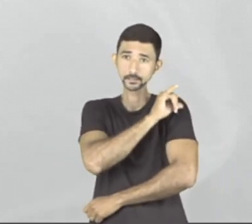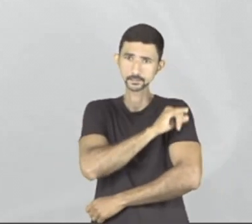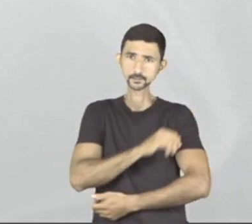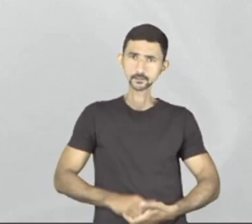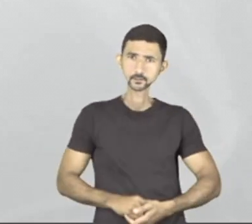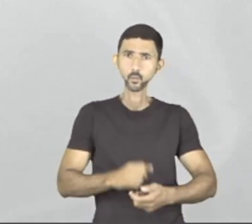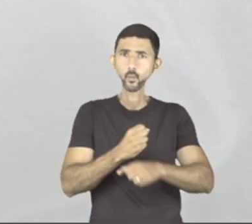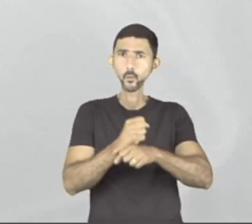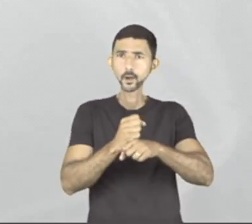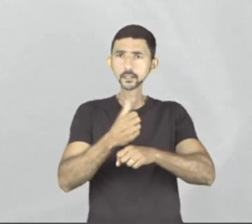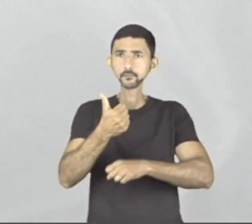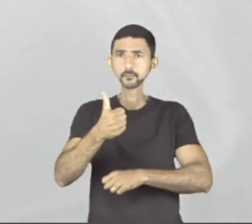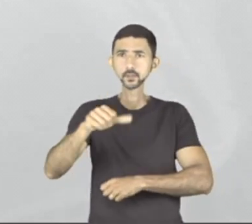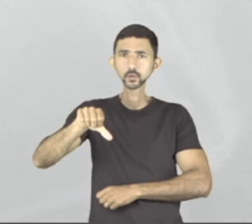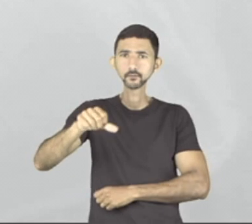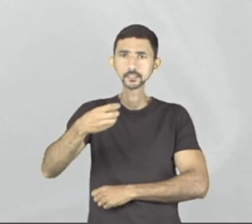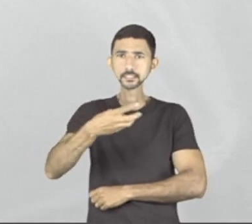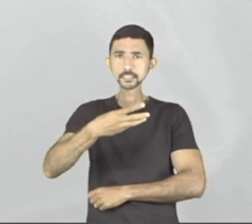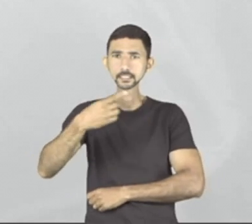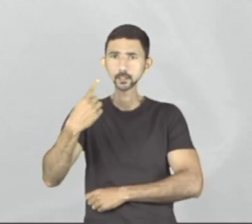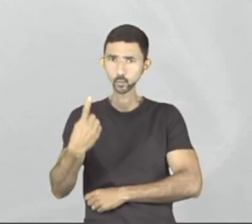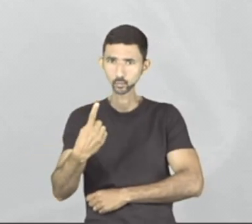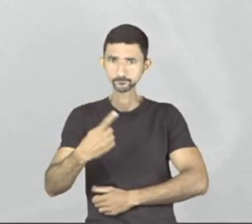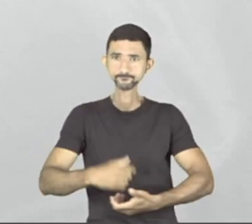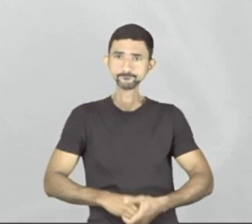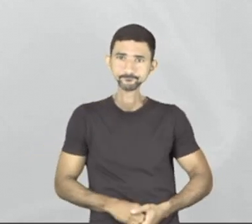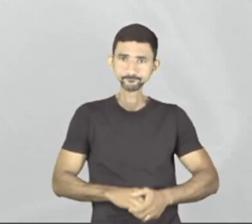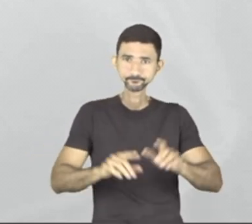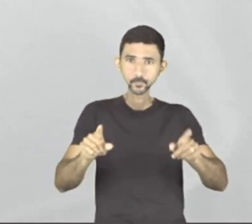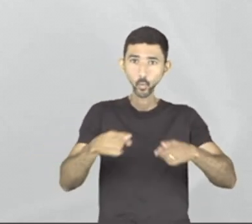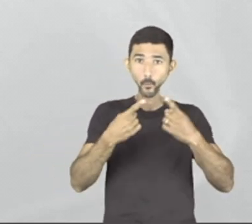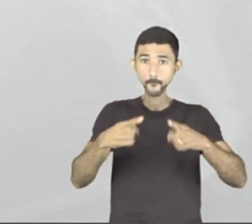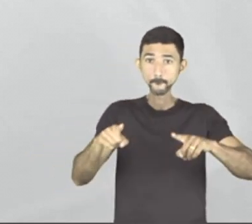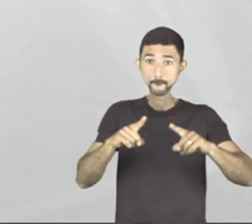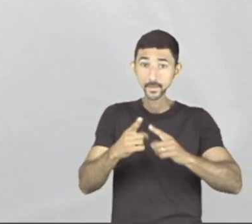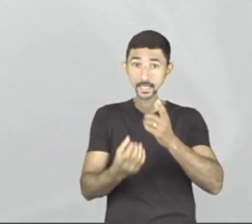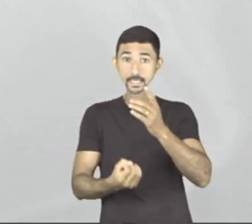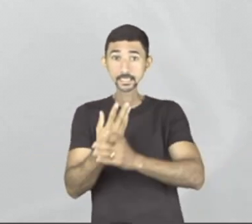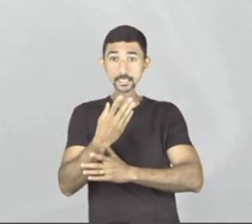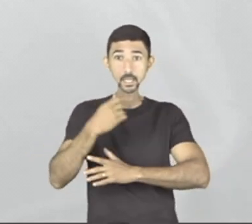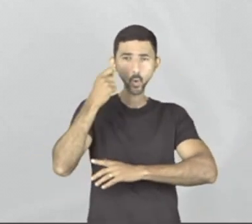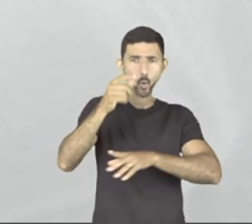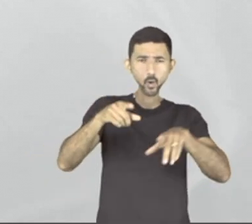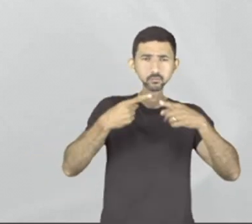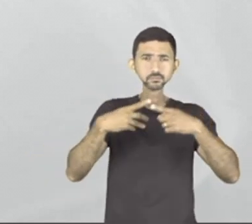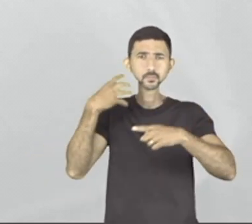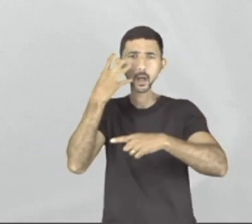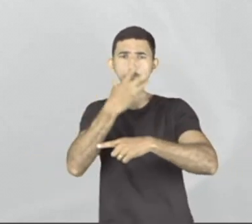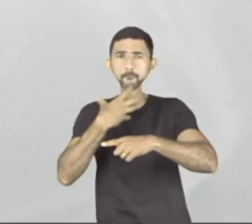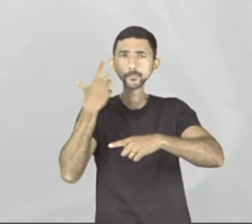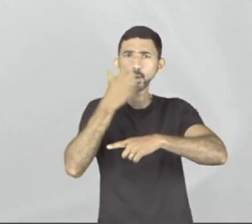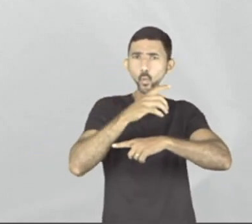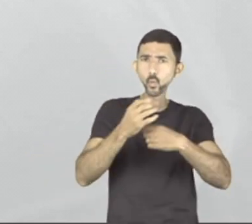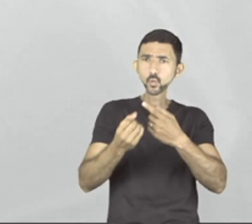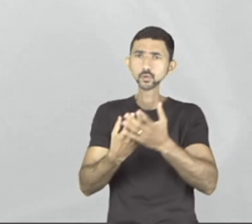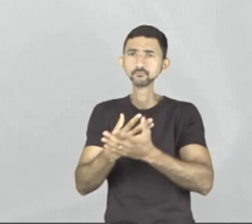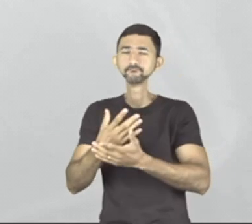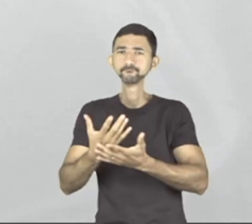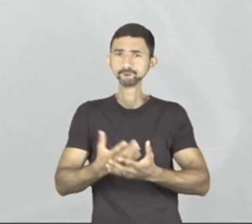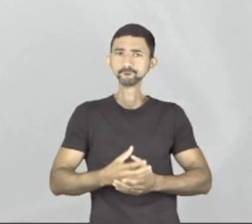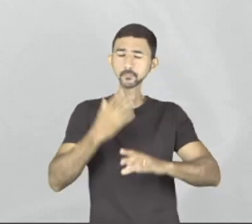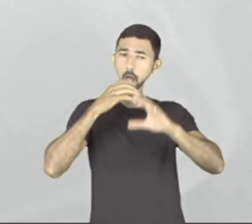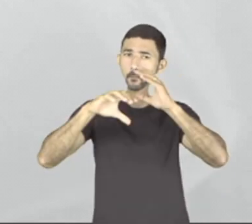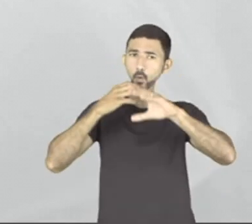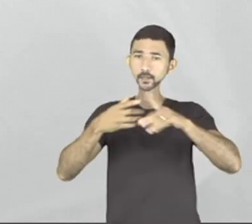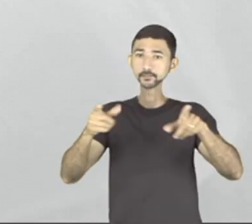de 1931, né? O maestro Gama Malché foi o autor desse arranjo musical para o canto